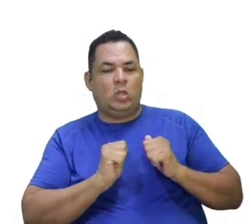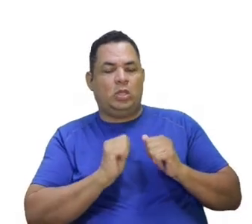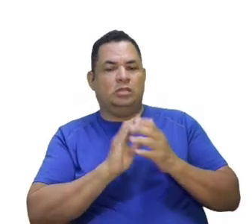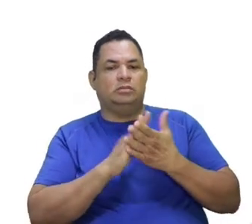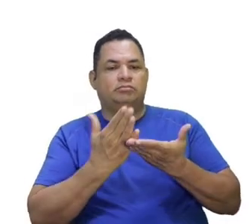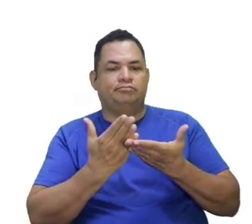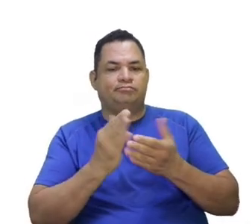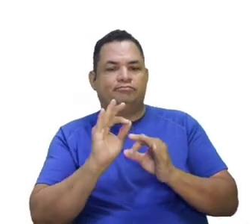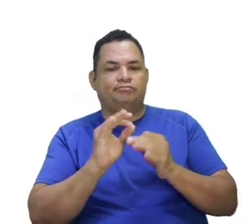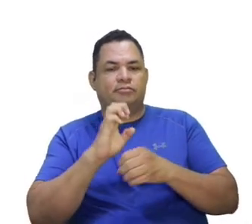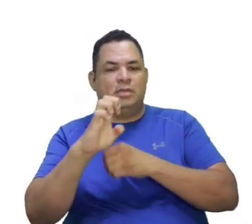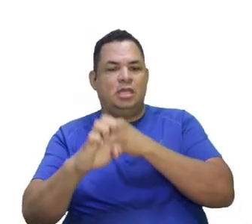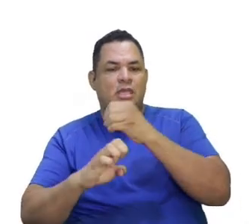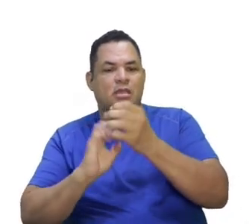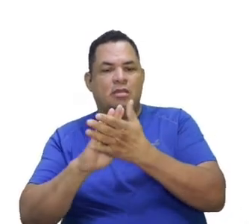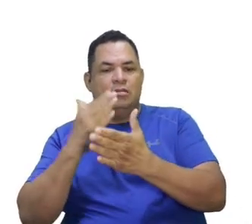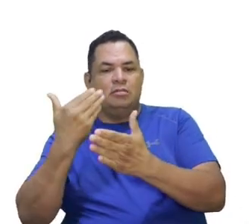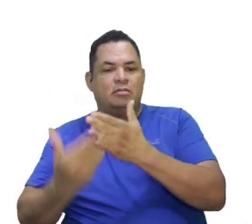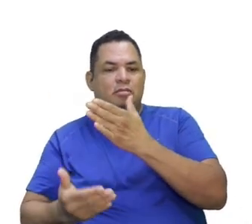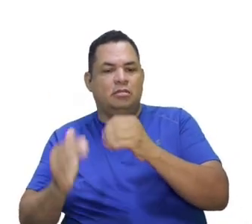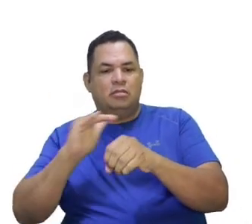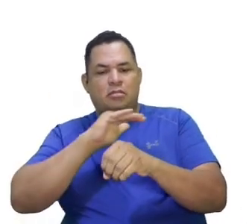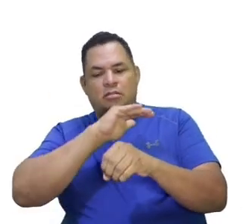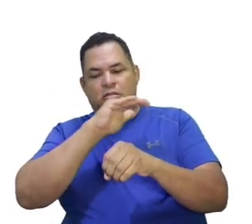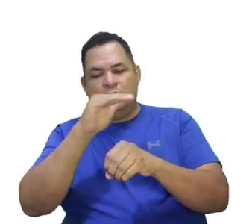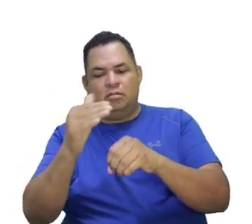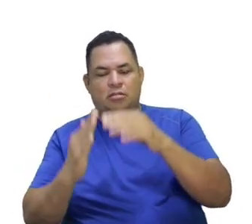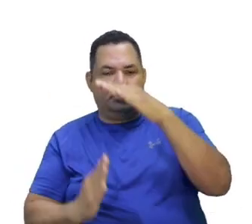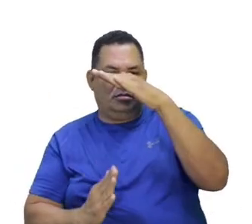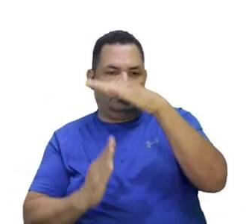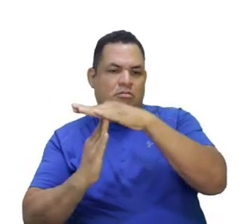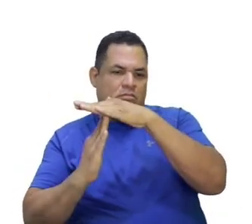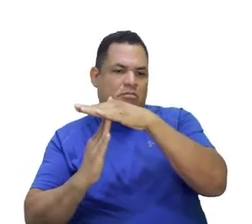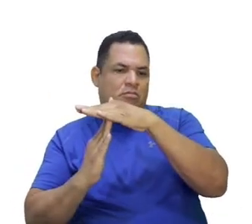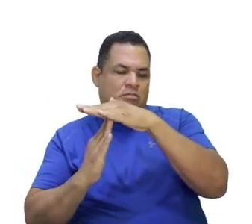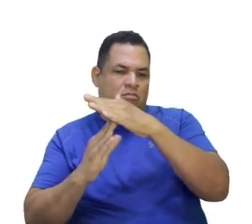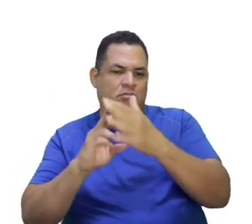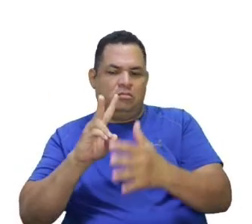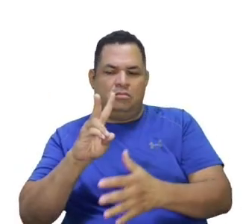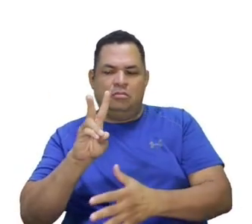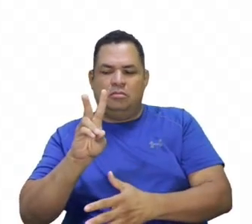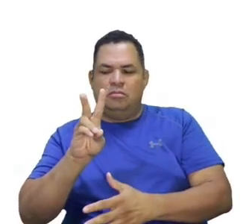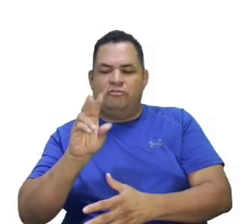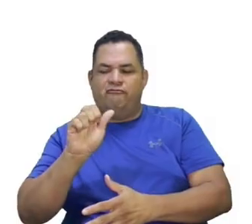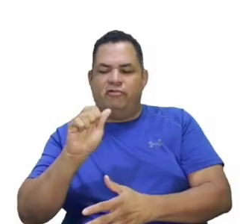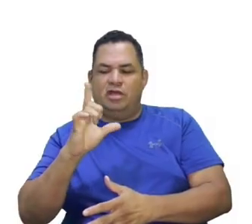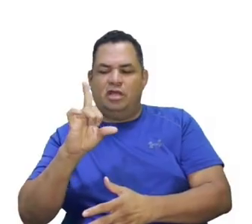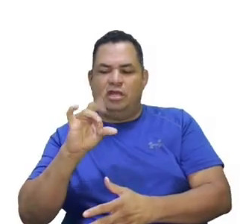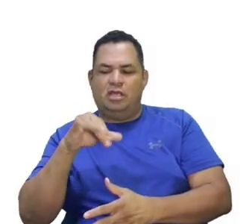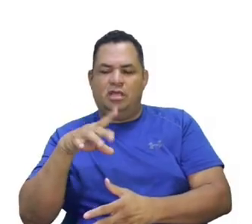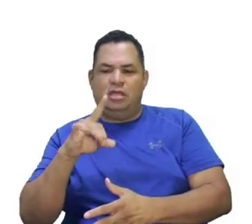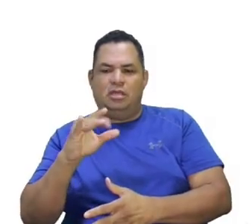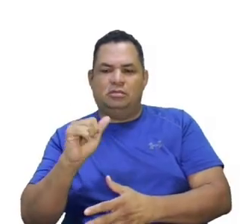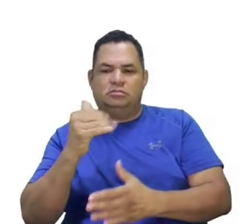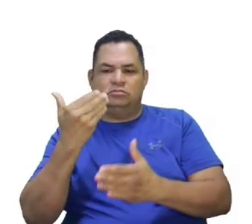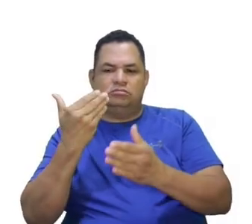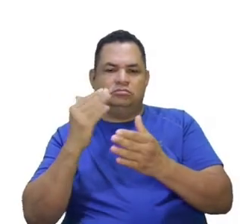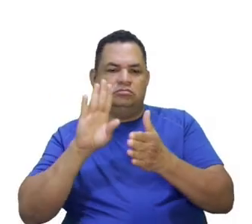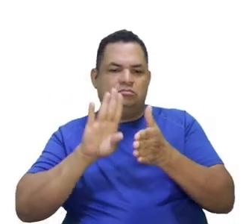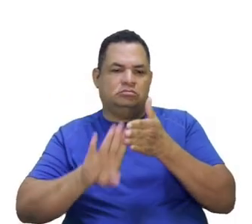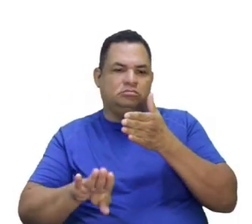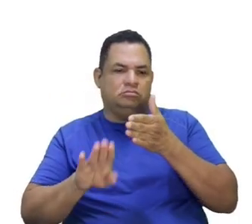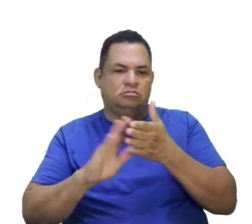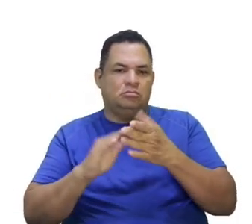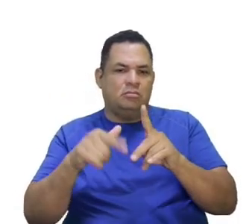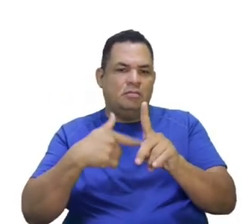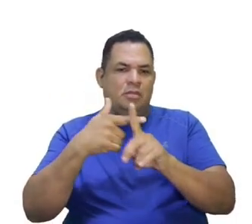os elétrons que ele deveria perder na camada de valência, que é essa, sejam retirados no nível mais